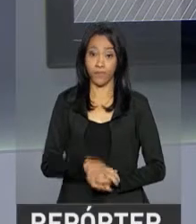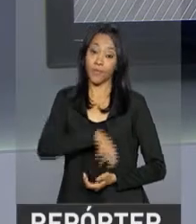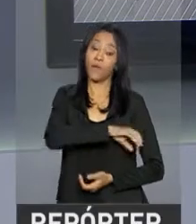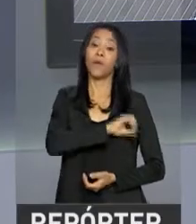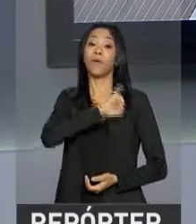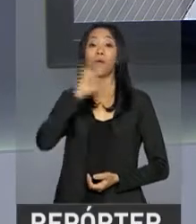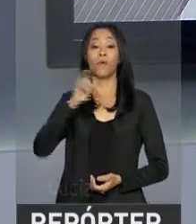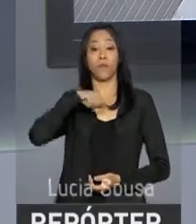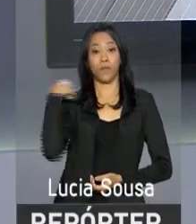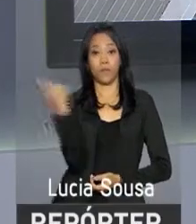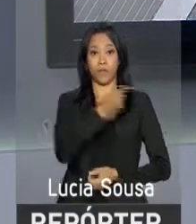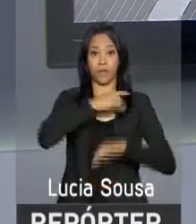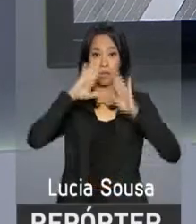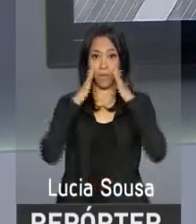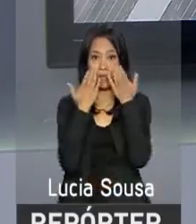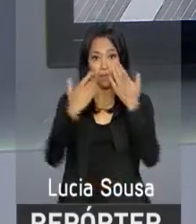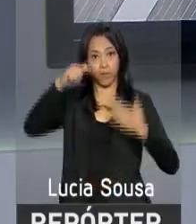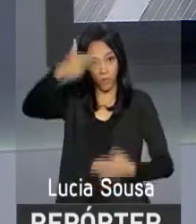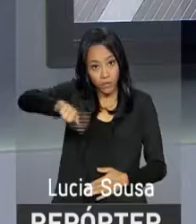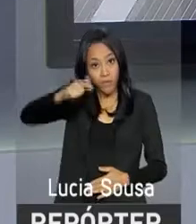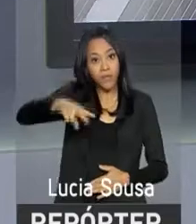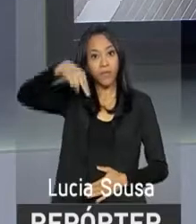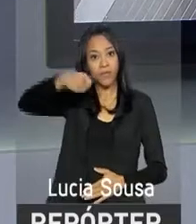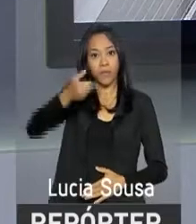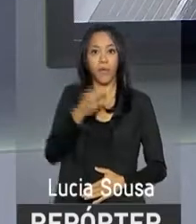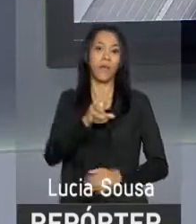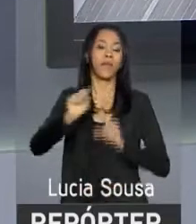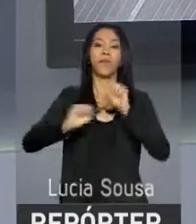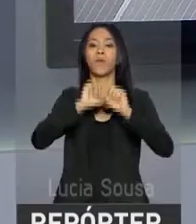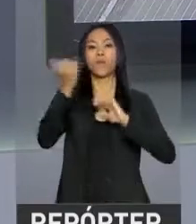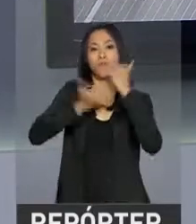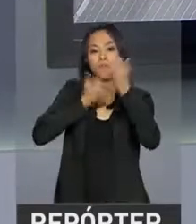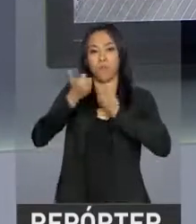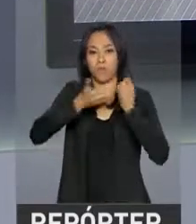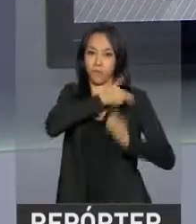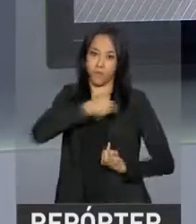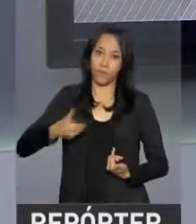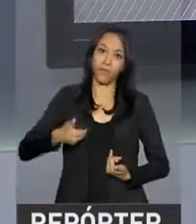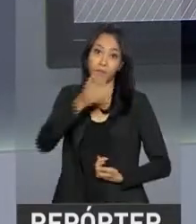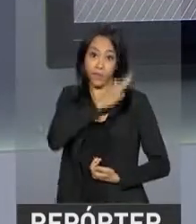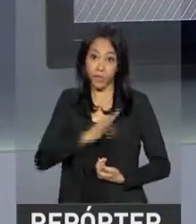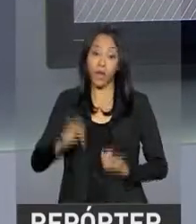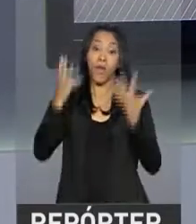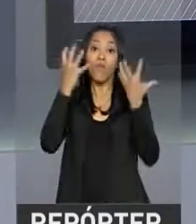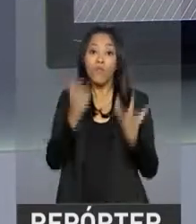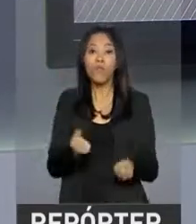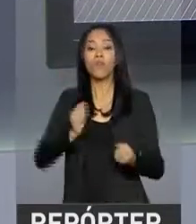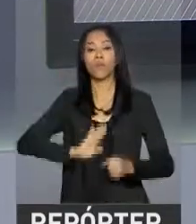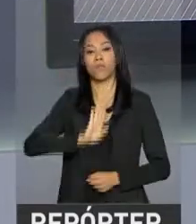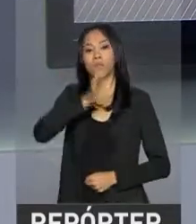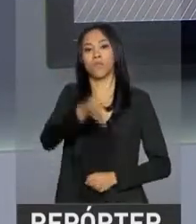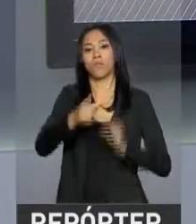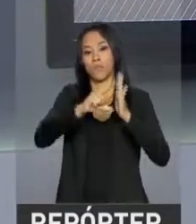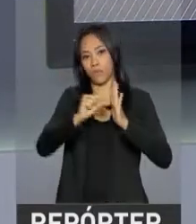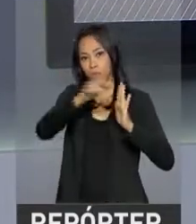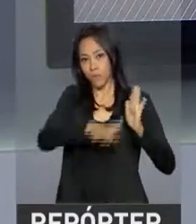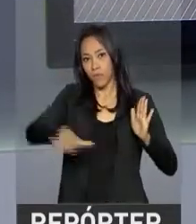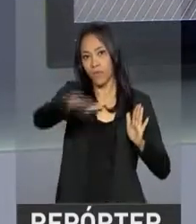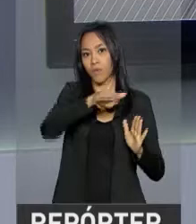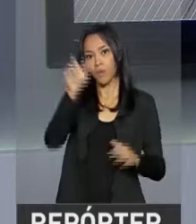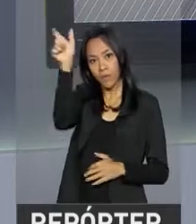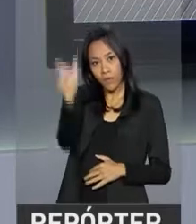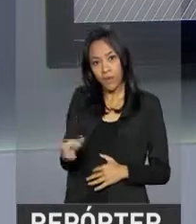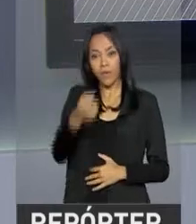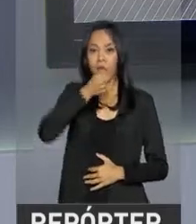Olá, no ar mais uma edição do Repórter NBR e as notícias do governo federal. Vamos voltar ao vivo ao Palácio do Planalto, onde o repórter